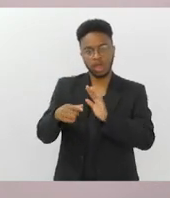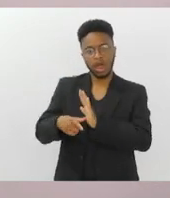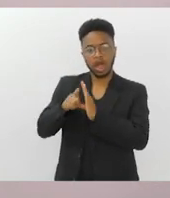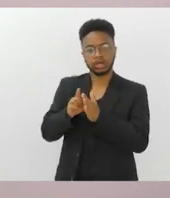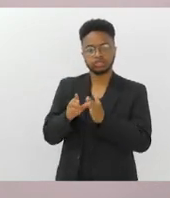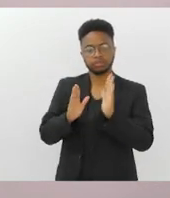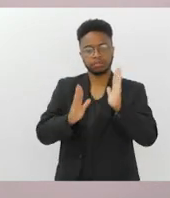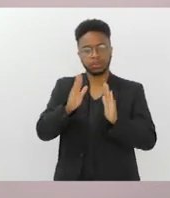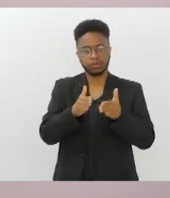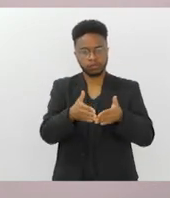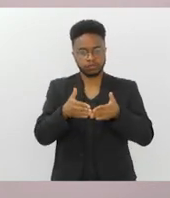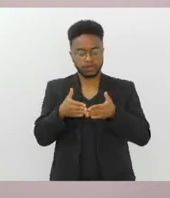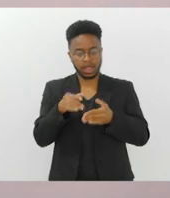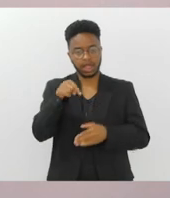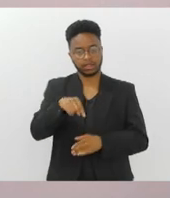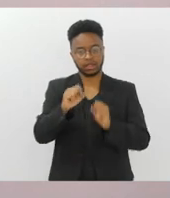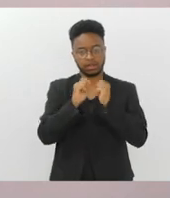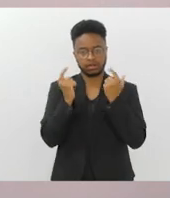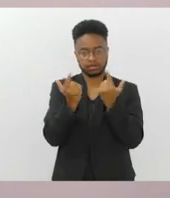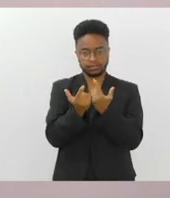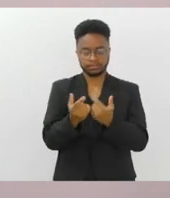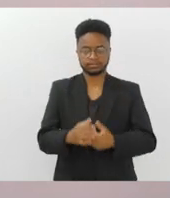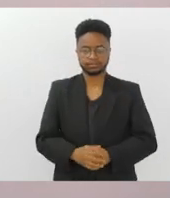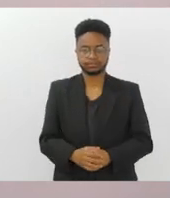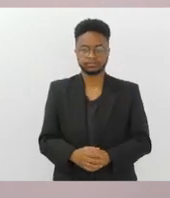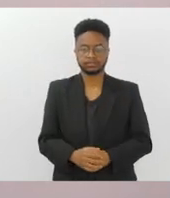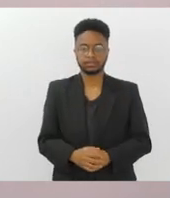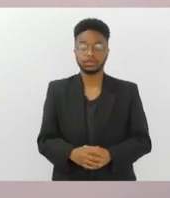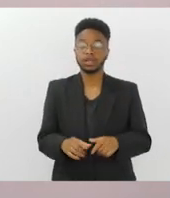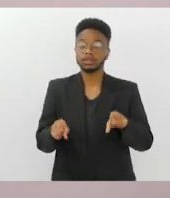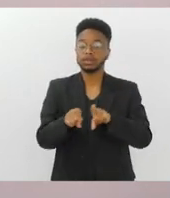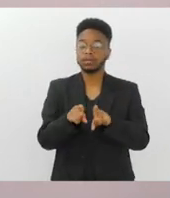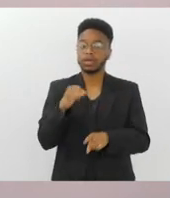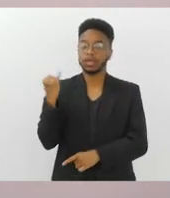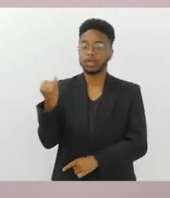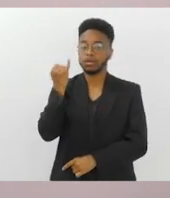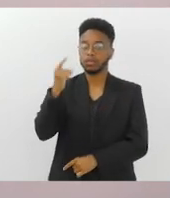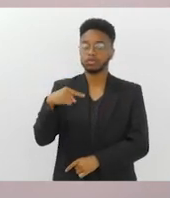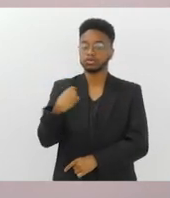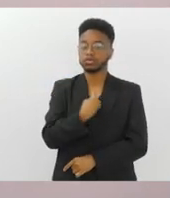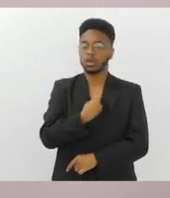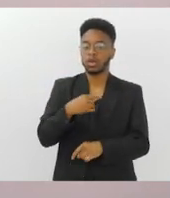da Casa Legislativa. E é importante também a gente trazer